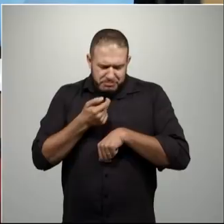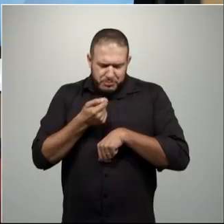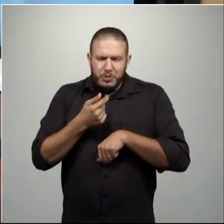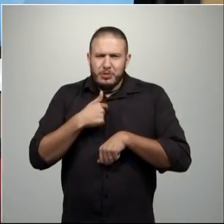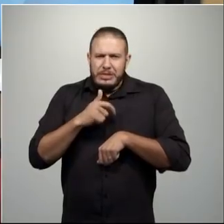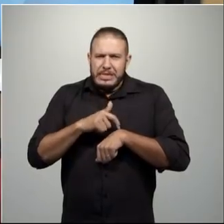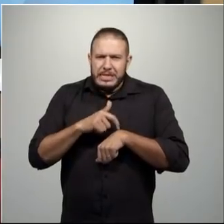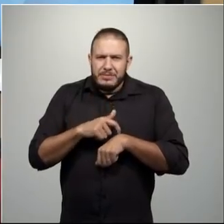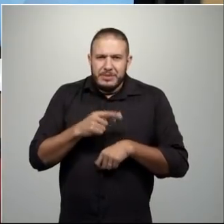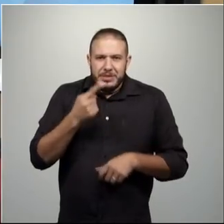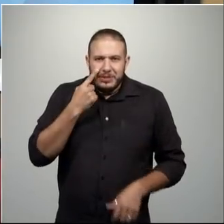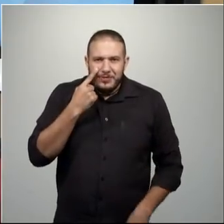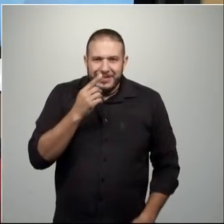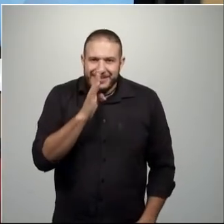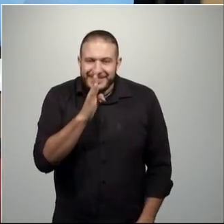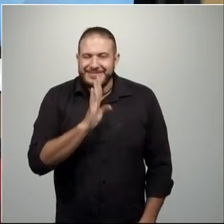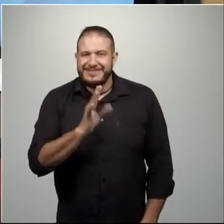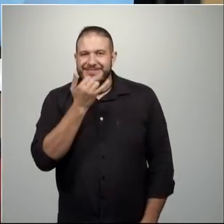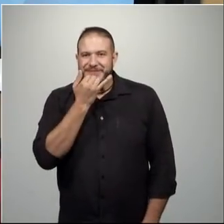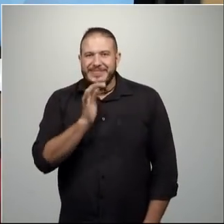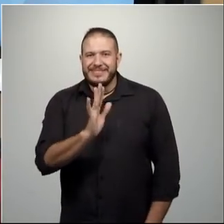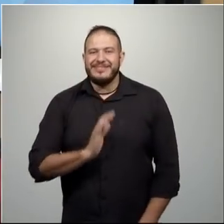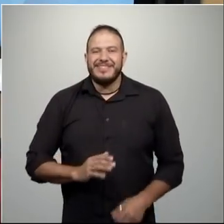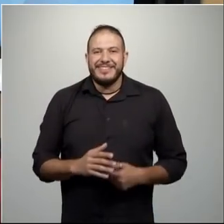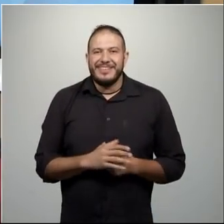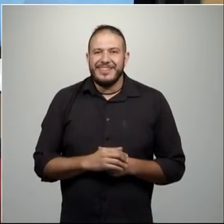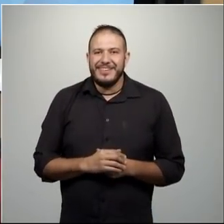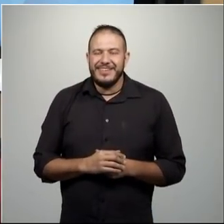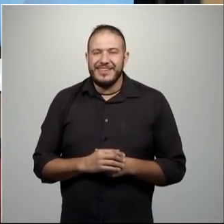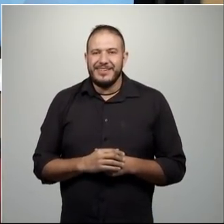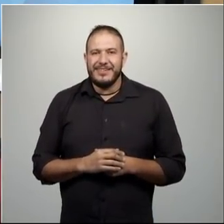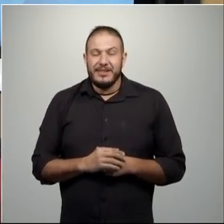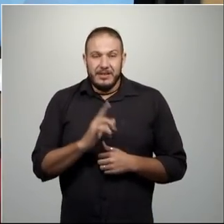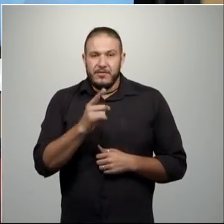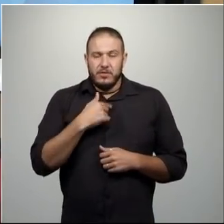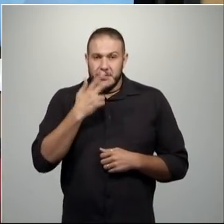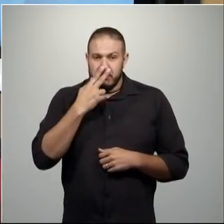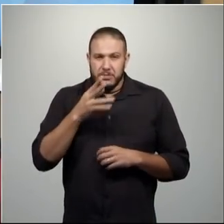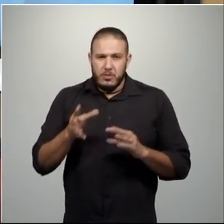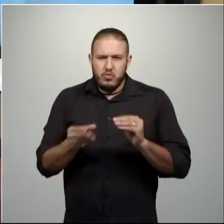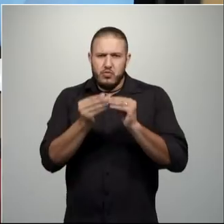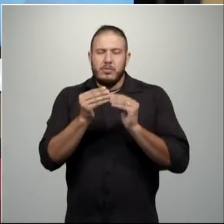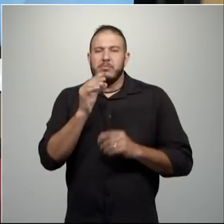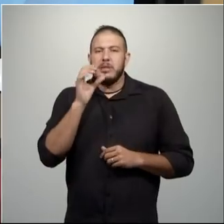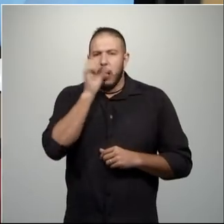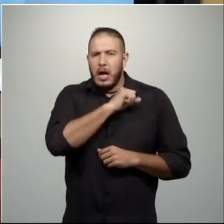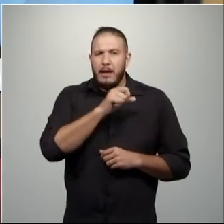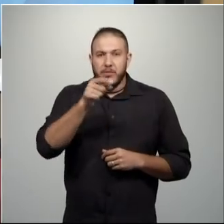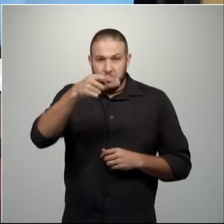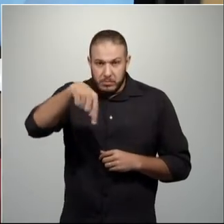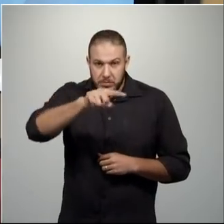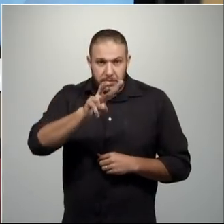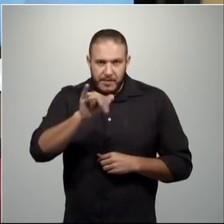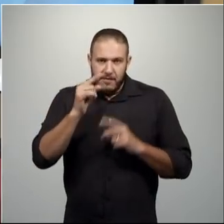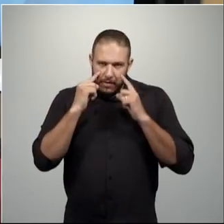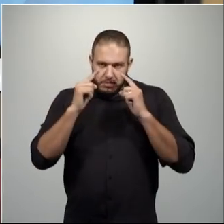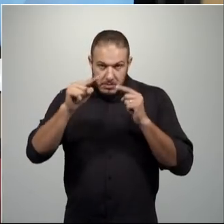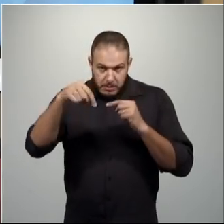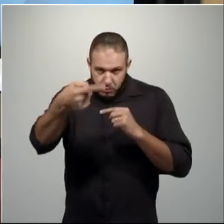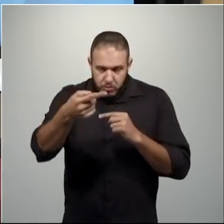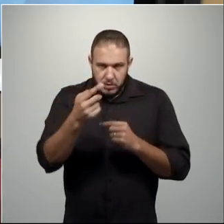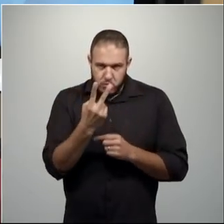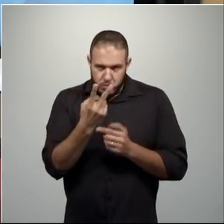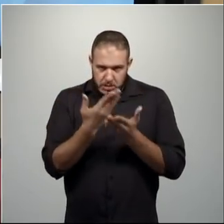ficar no meio da campanha vou só colocar rapidamente o que vocês vão ver nas próximas duas alças